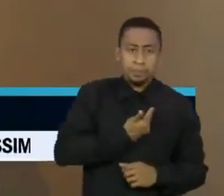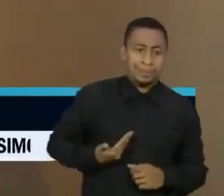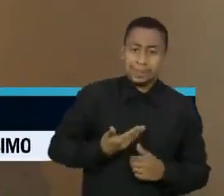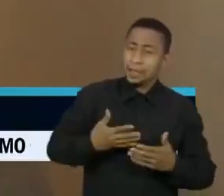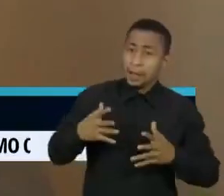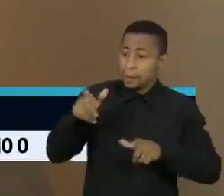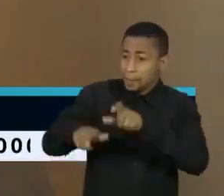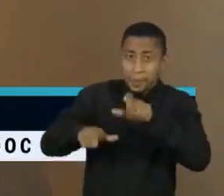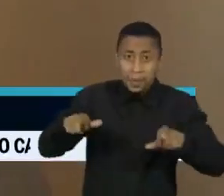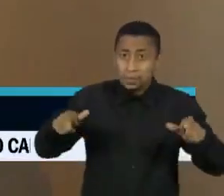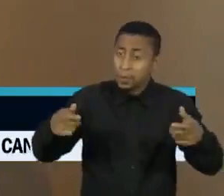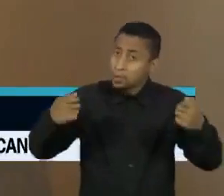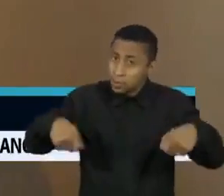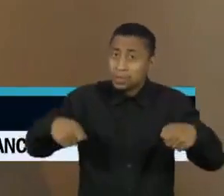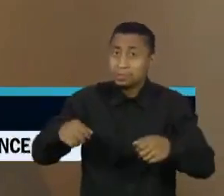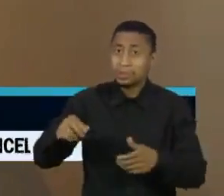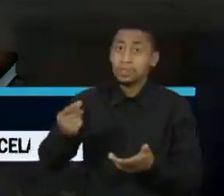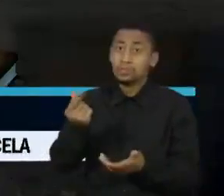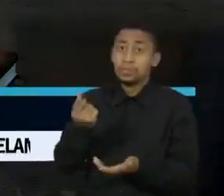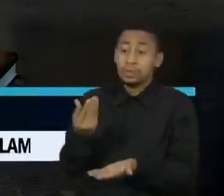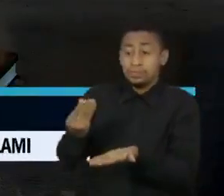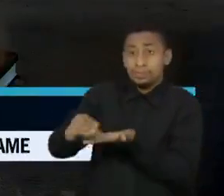coisas das pessoas e via gasto público com Suzy por aí